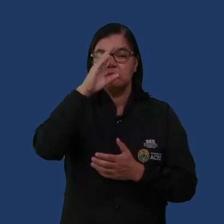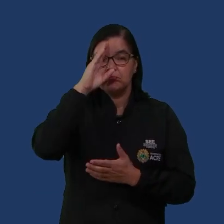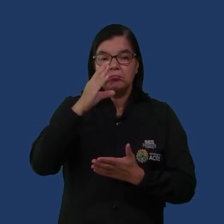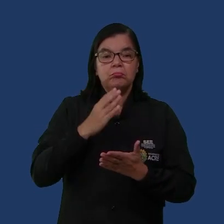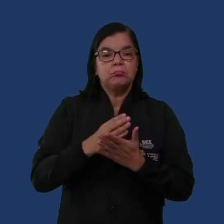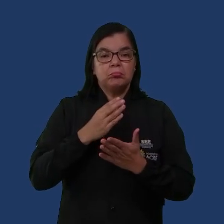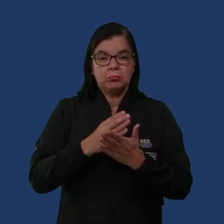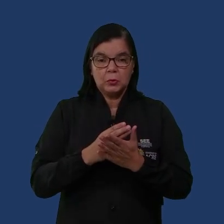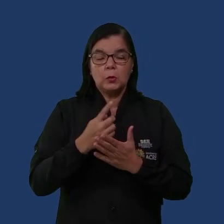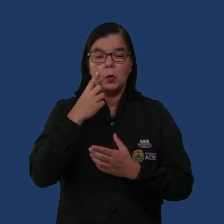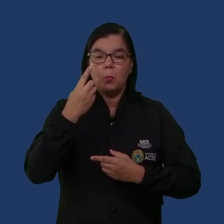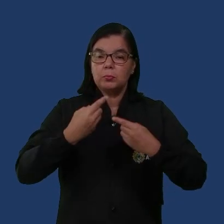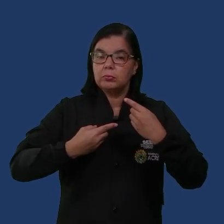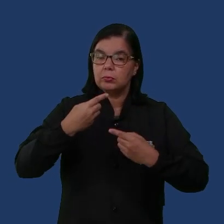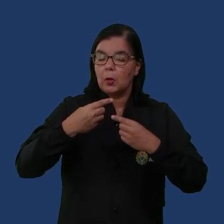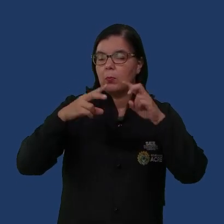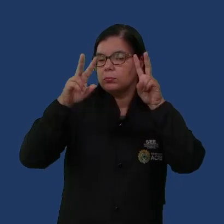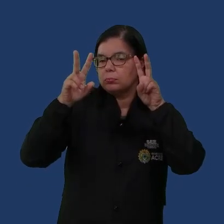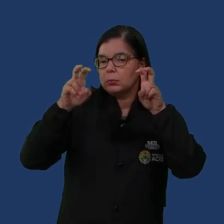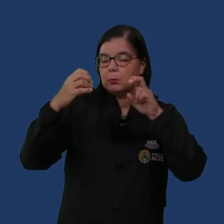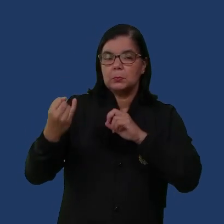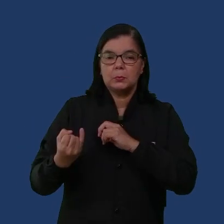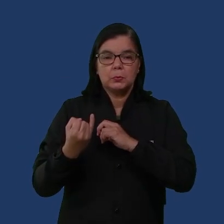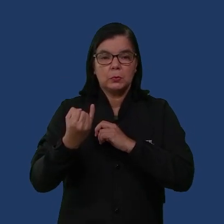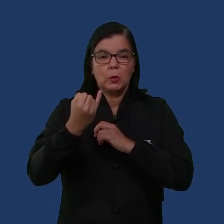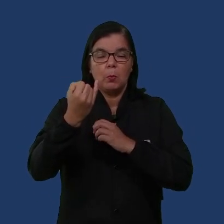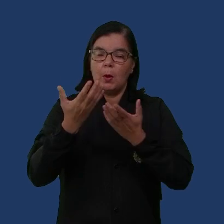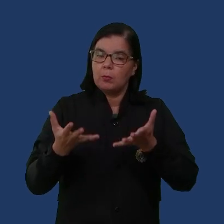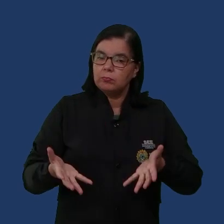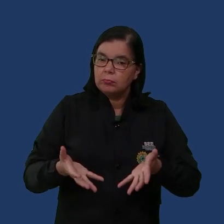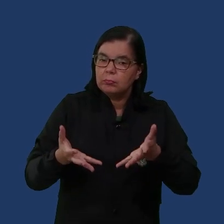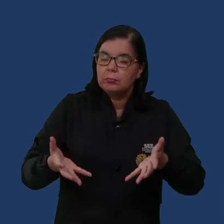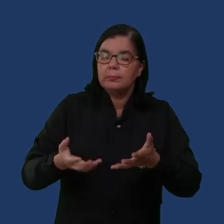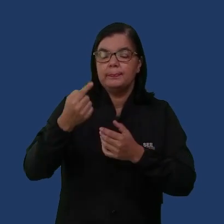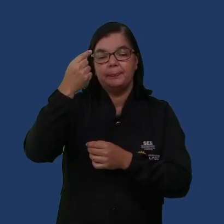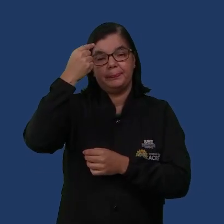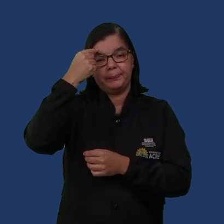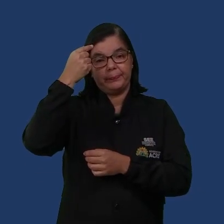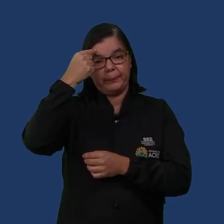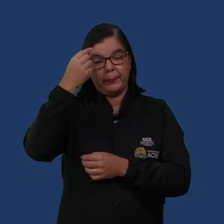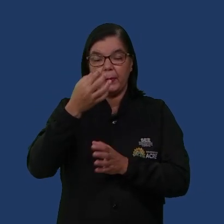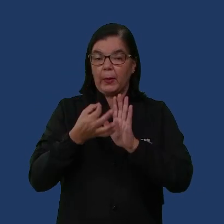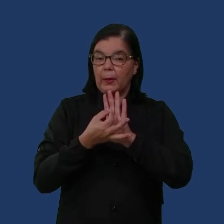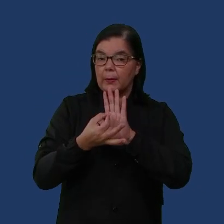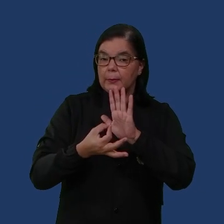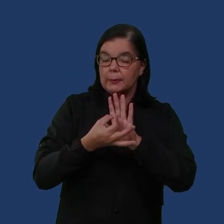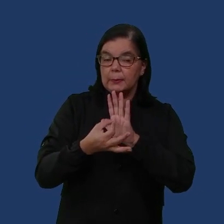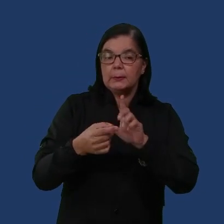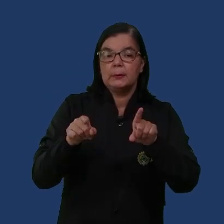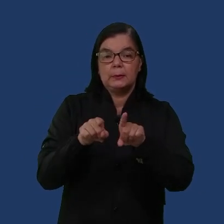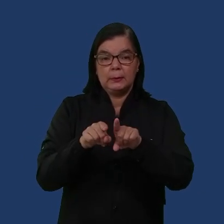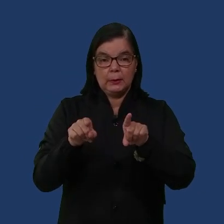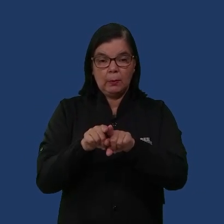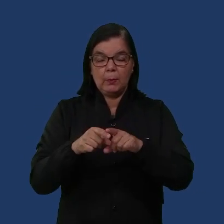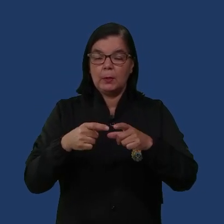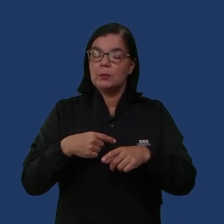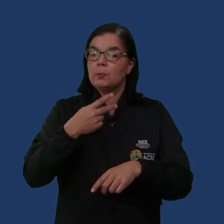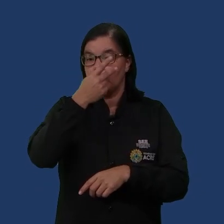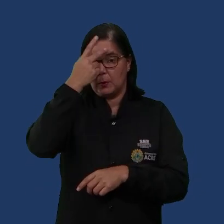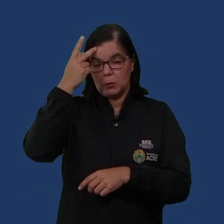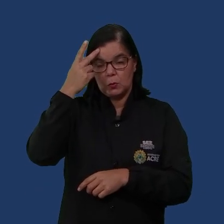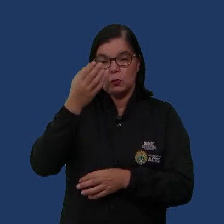promovendo discussões sobre temas relevantes, incentiva a reflexão crítica e gera um espaço para